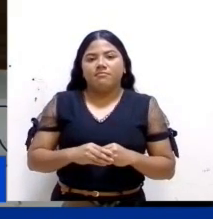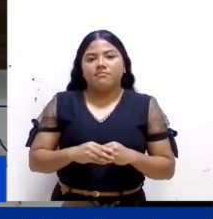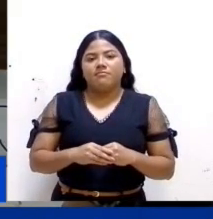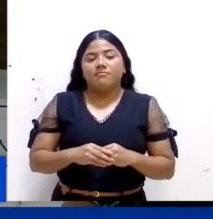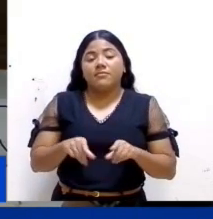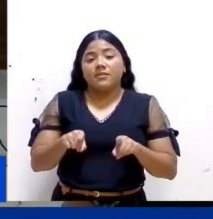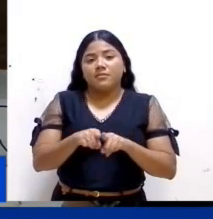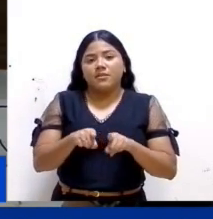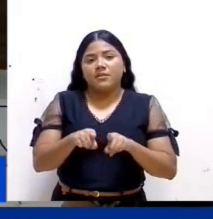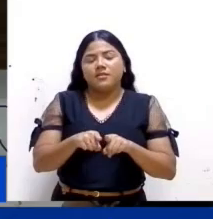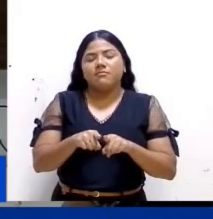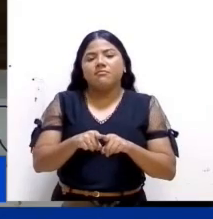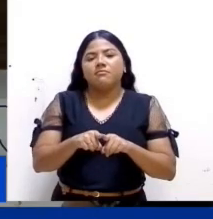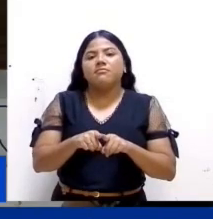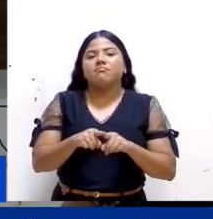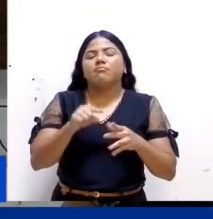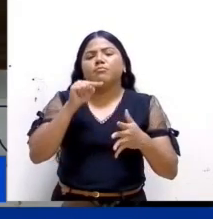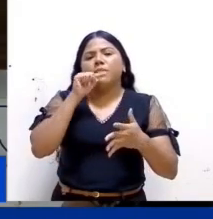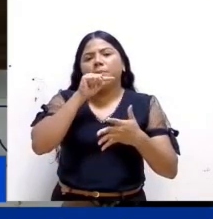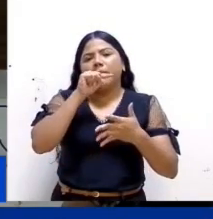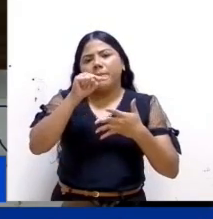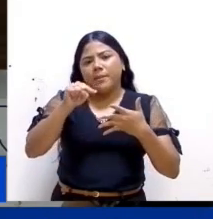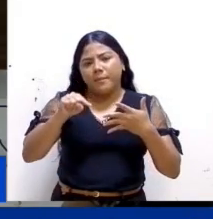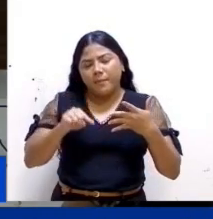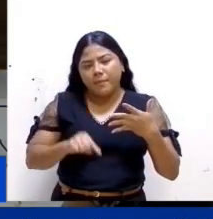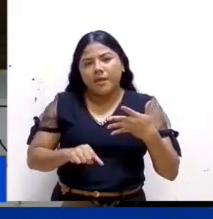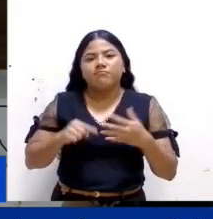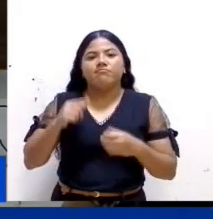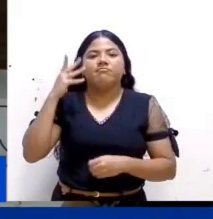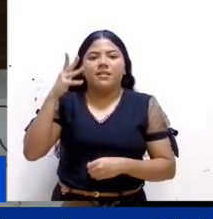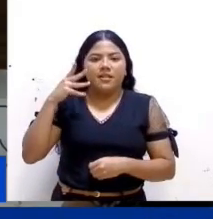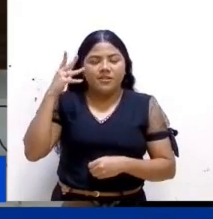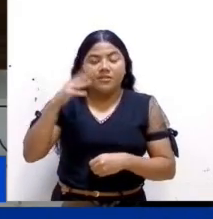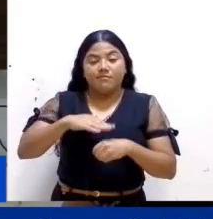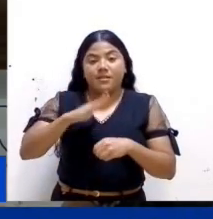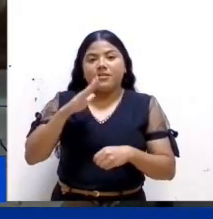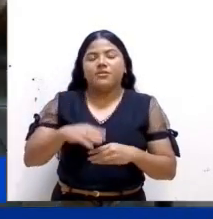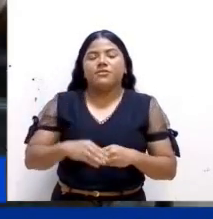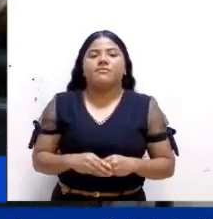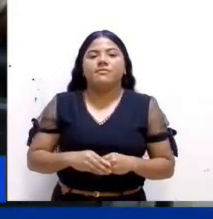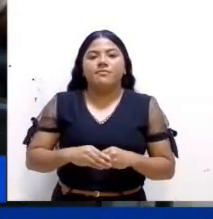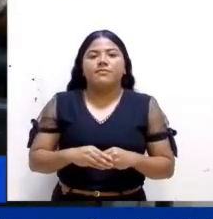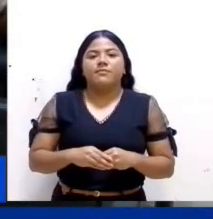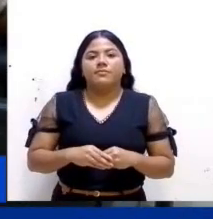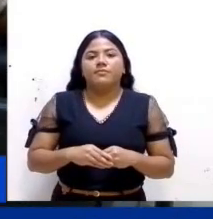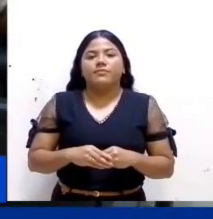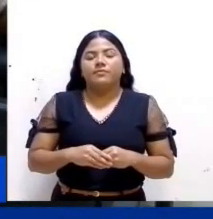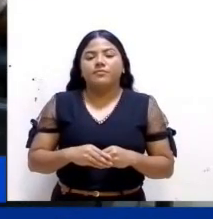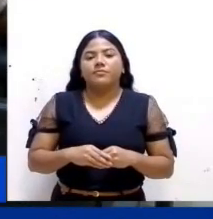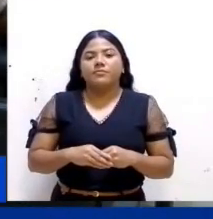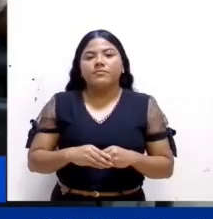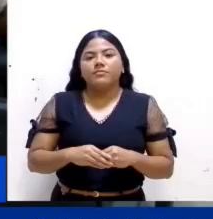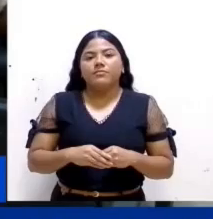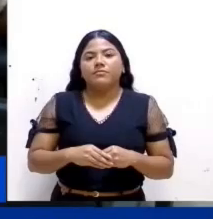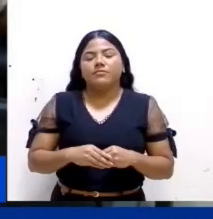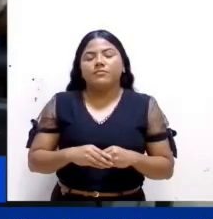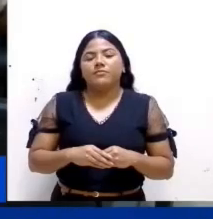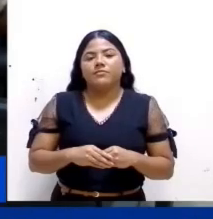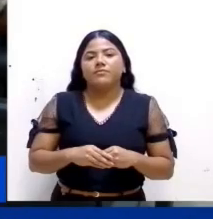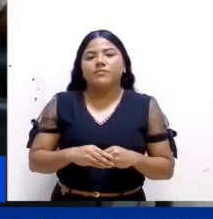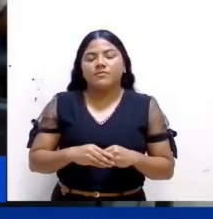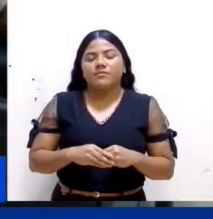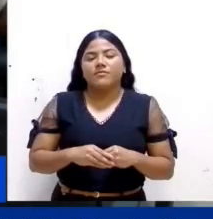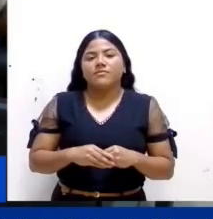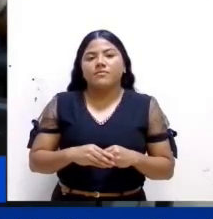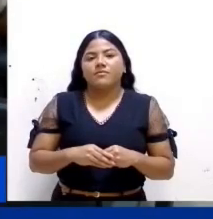mais 6 encontros, né? Eu espero contar com a presença de vocês e que esses encontros, eles,